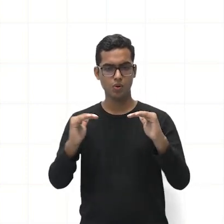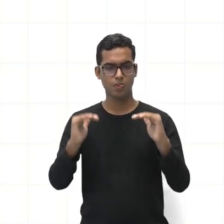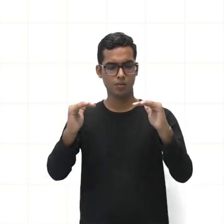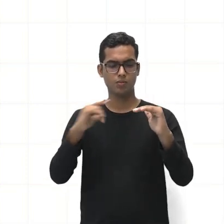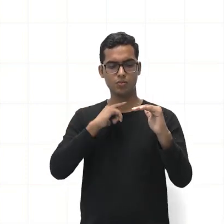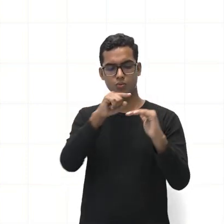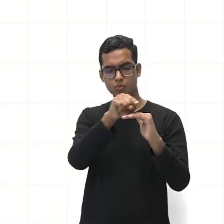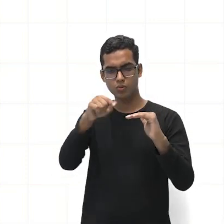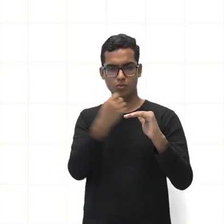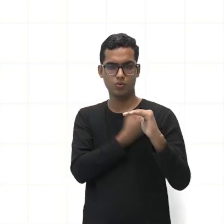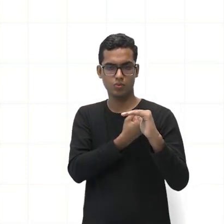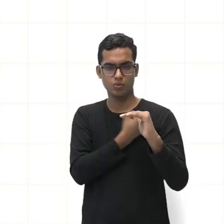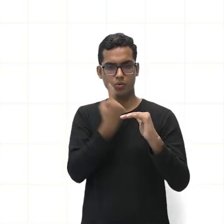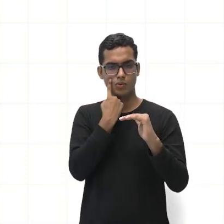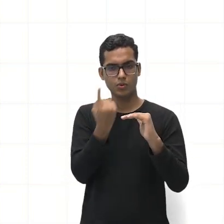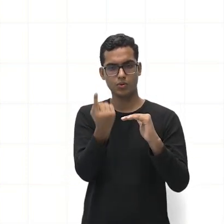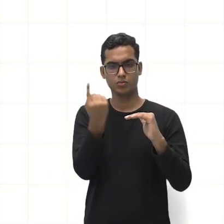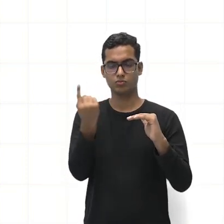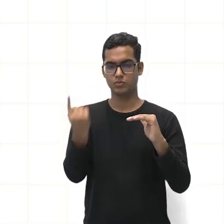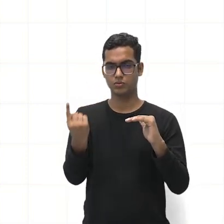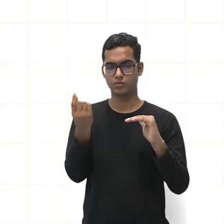Temos aqui os decimais, né?